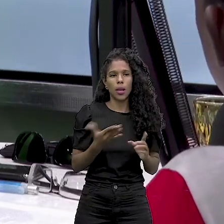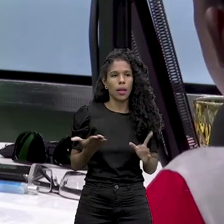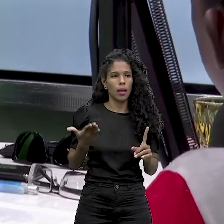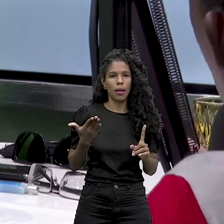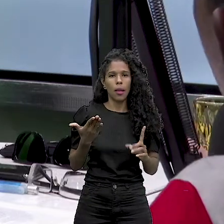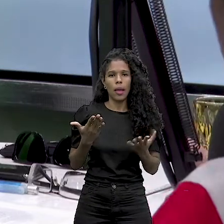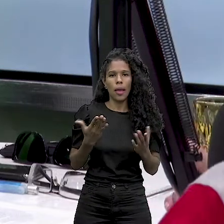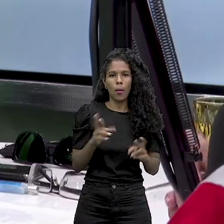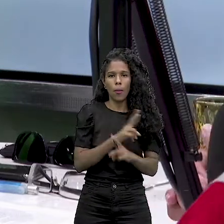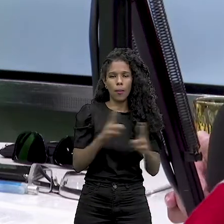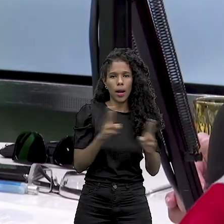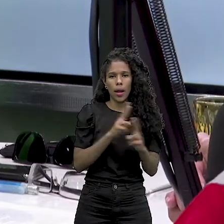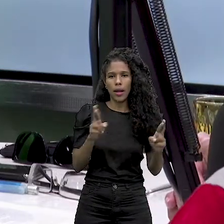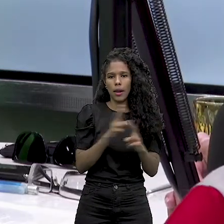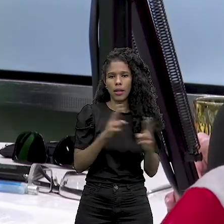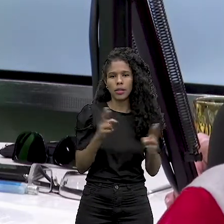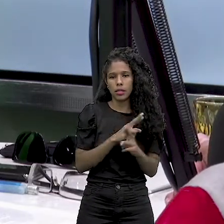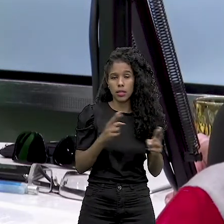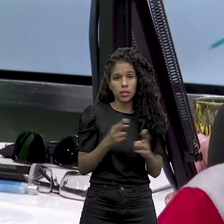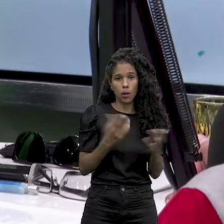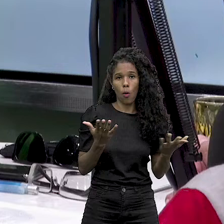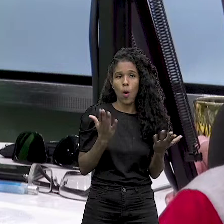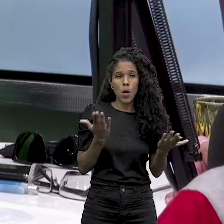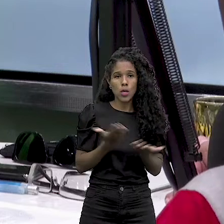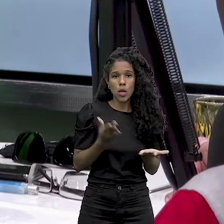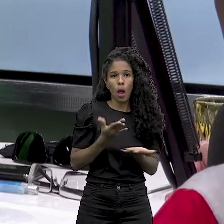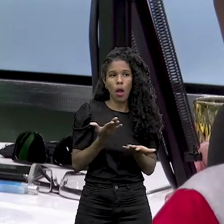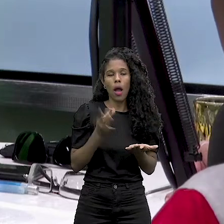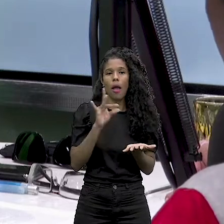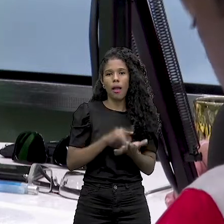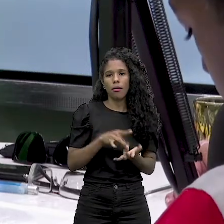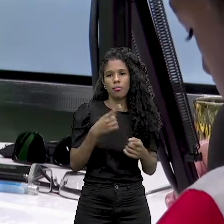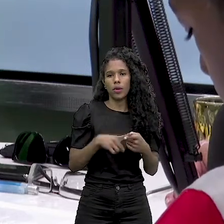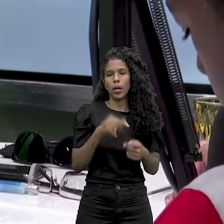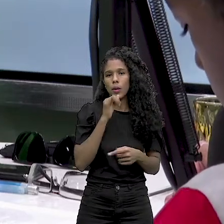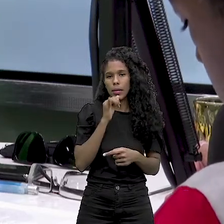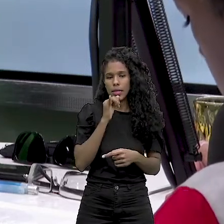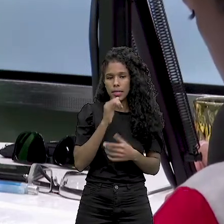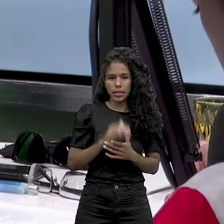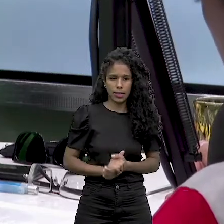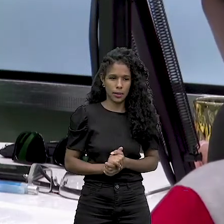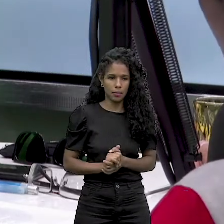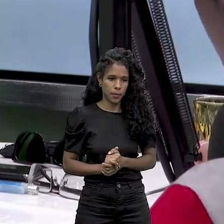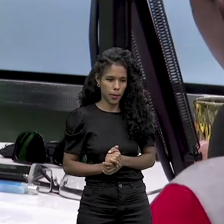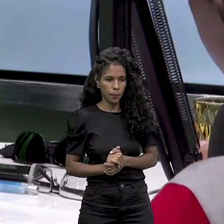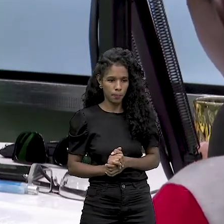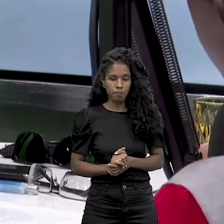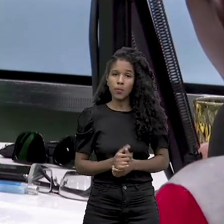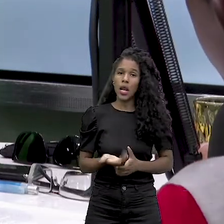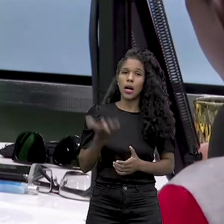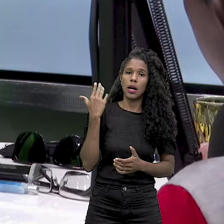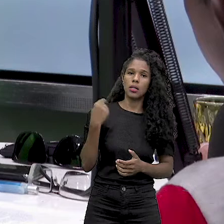pequeno, eu preciso pouca, mas agora eu preciso de muita mercadoria, aí eu vou transportar num caminhão maior, eu preciso de nova tecnologia,